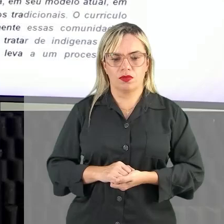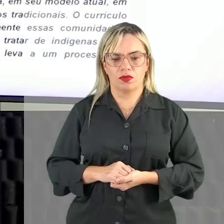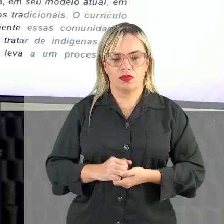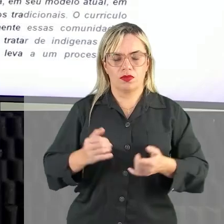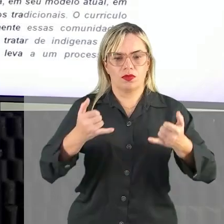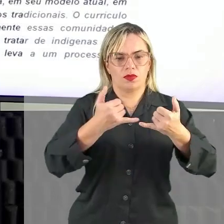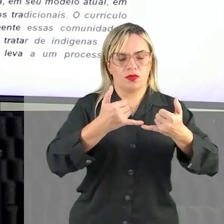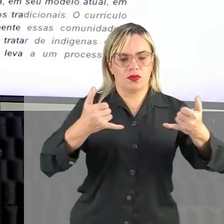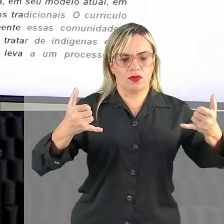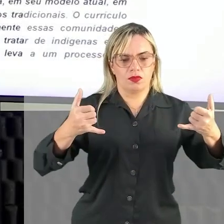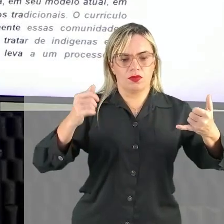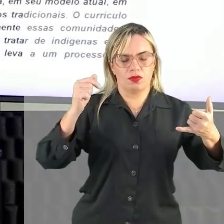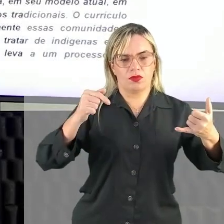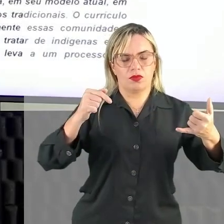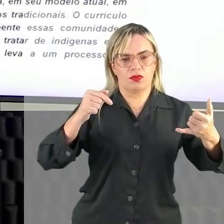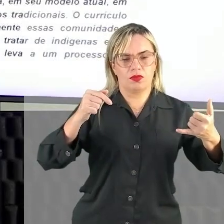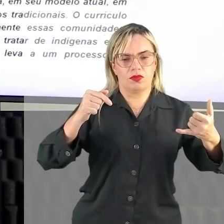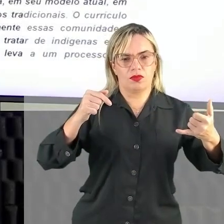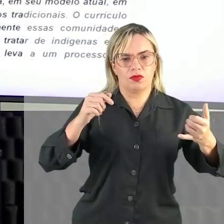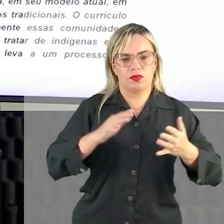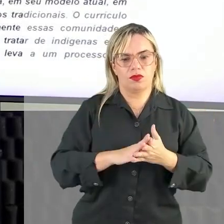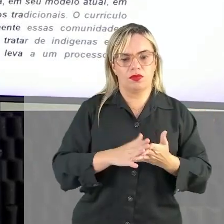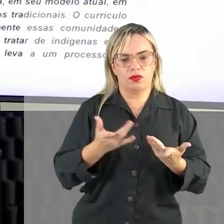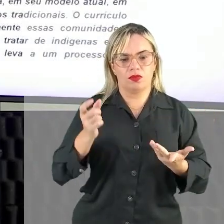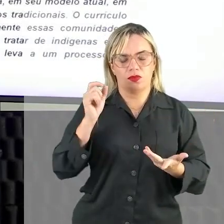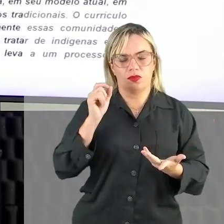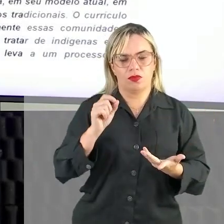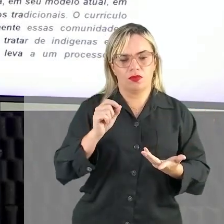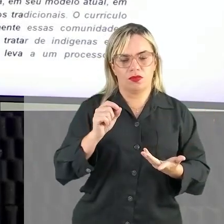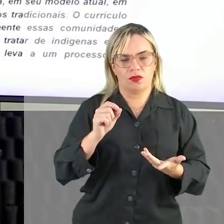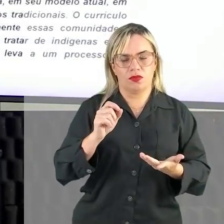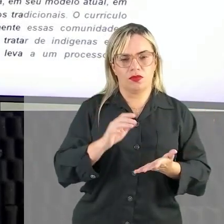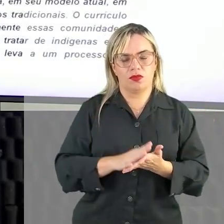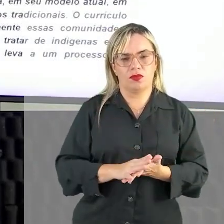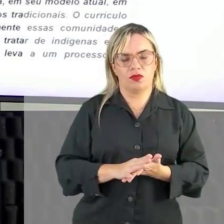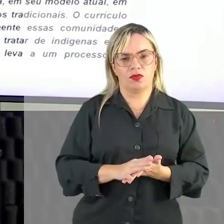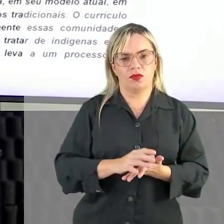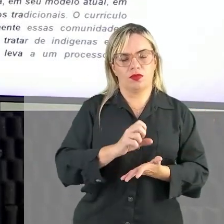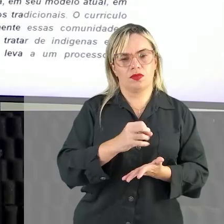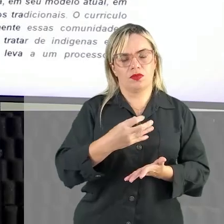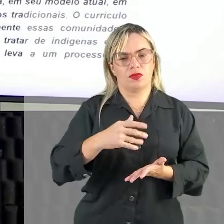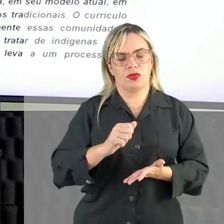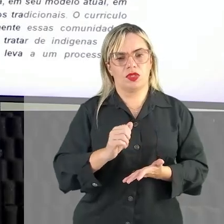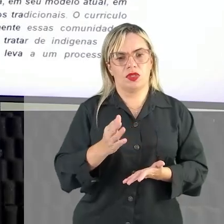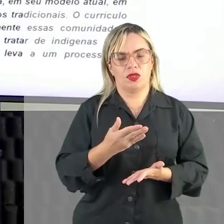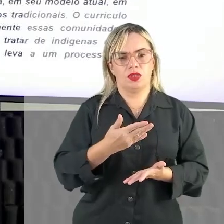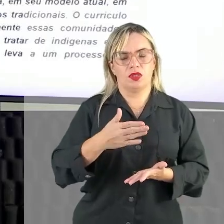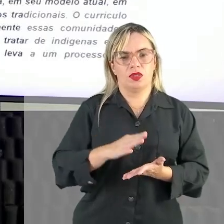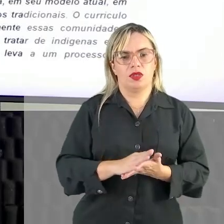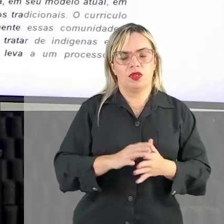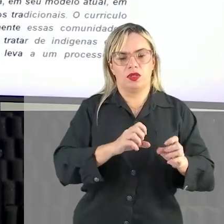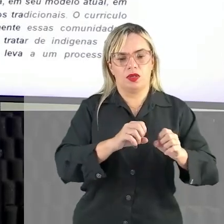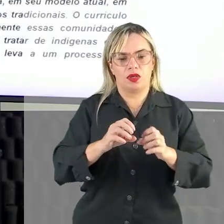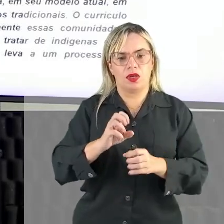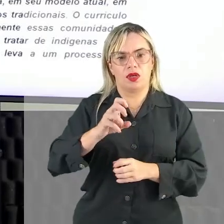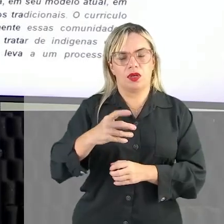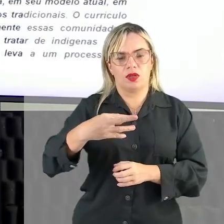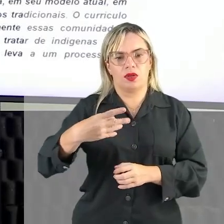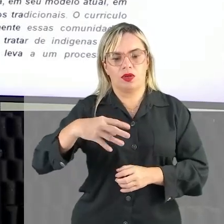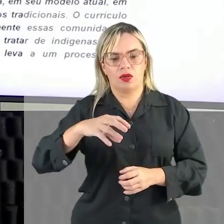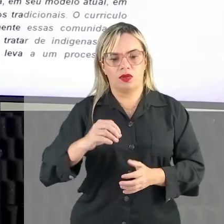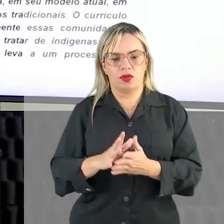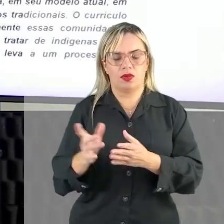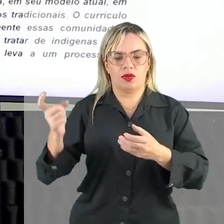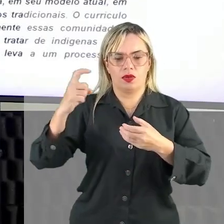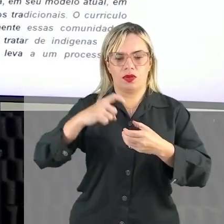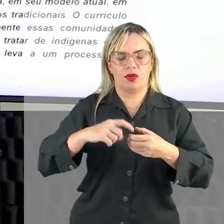lecionar o quê essa Educação de lecionar essa disciplina tá sendo fazendo a volta aí eu posso